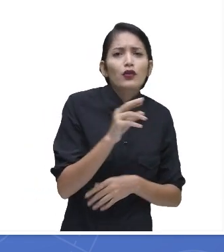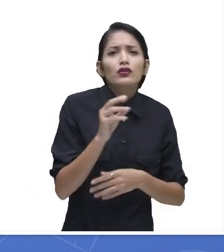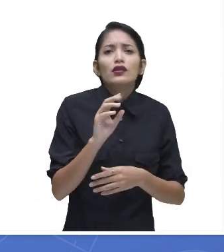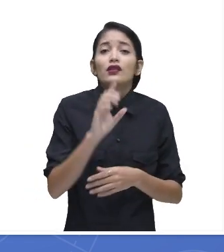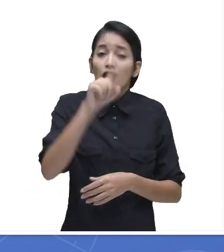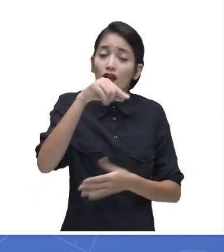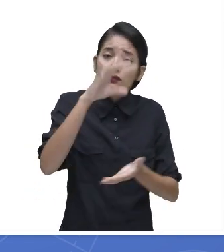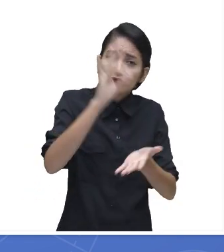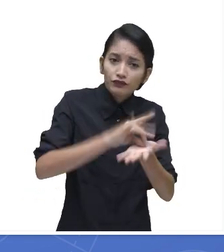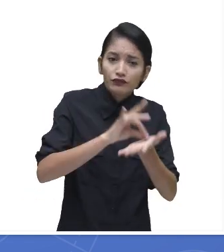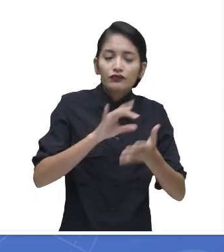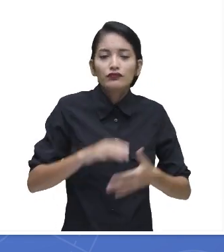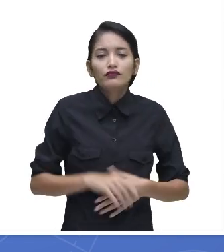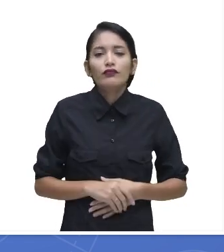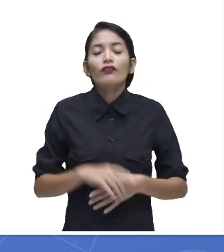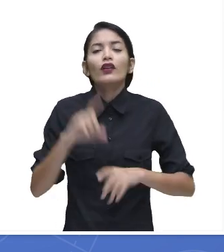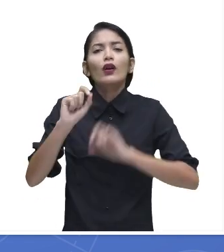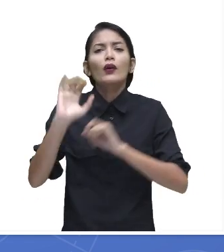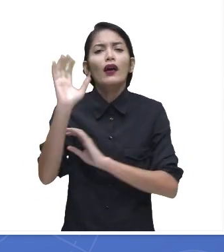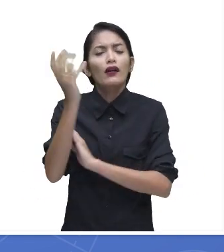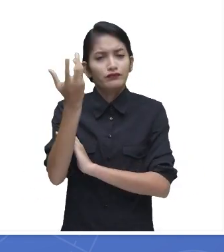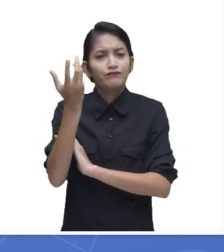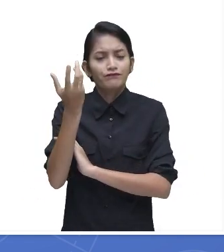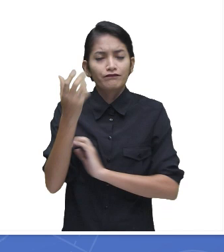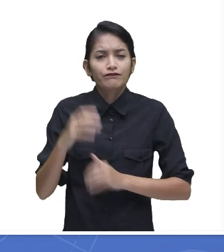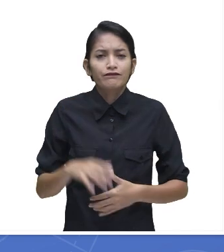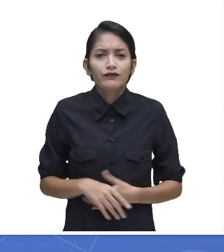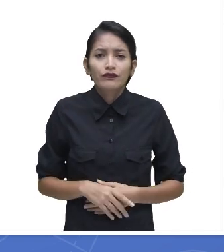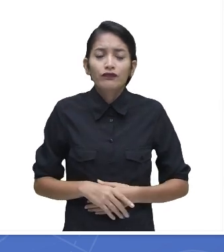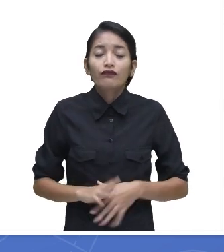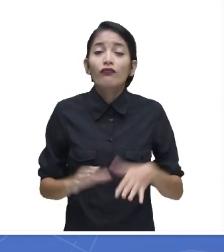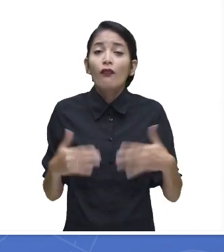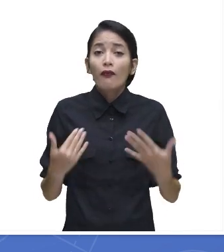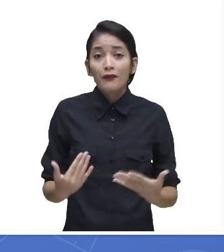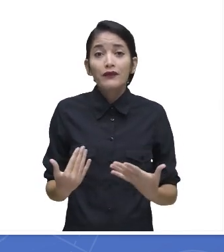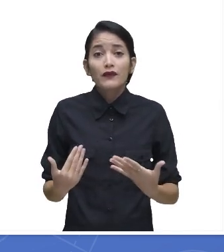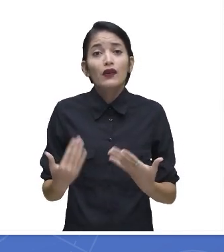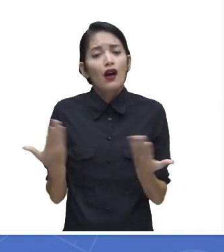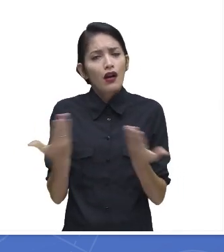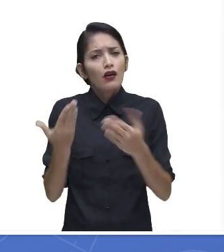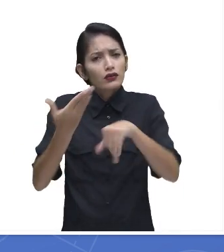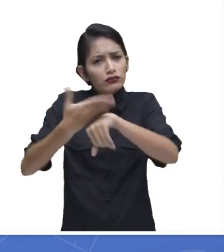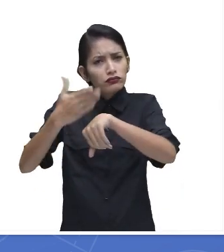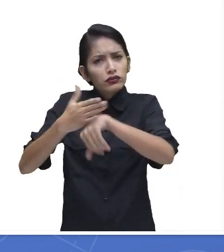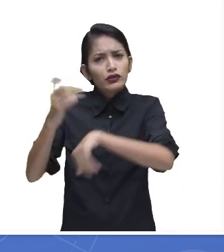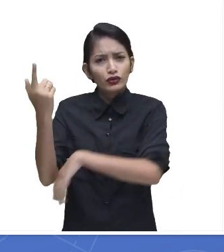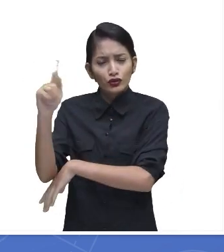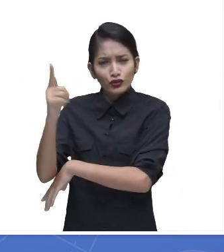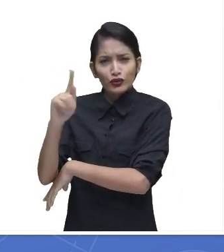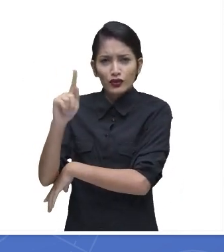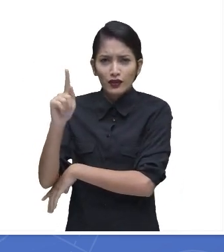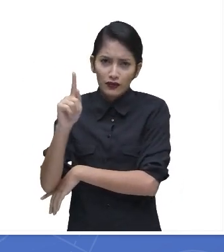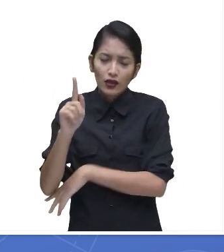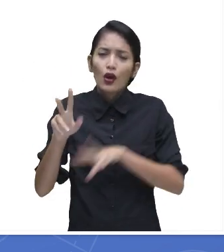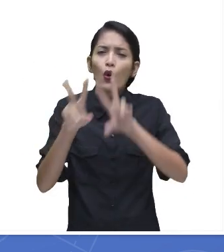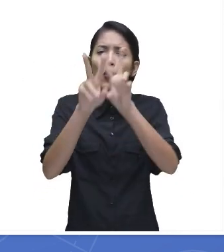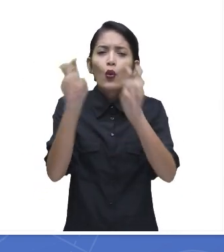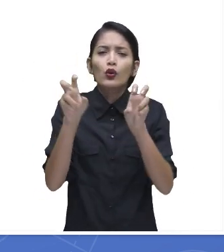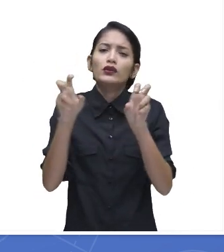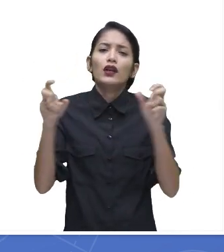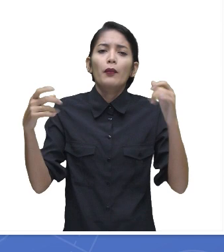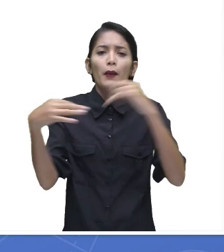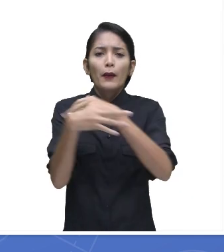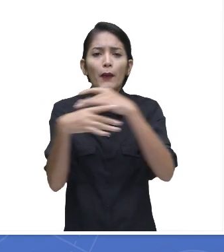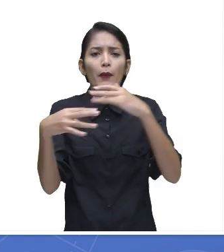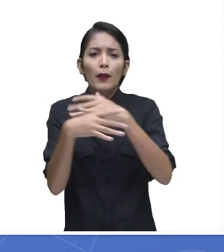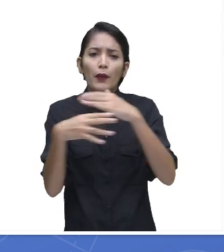Tá bom, gente? Então é basicamente assim que funciona. Vamos então ao nosso praticando de geografia de hoje sobre a urbanização brasileira,